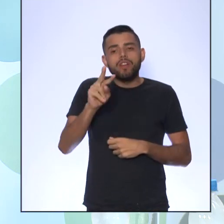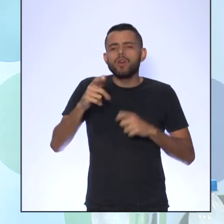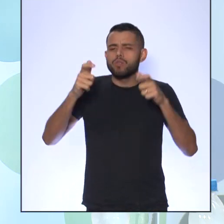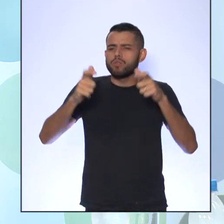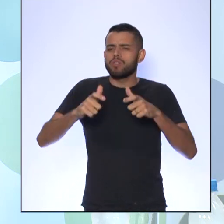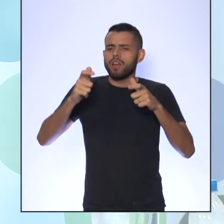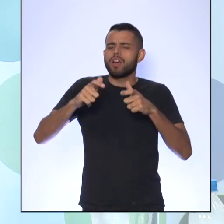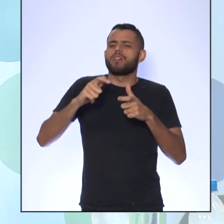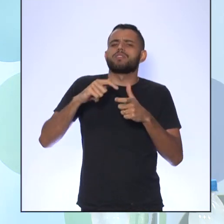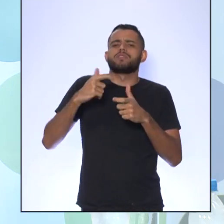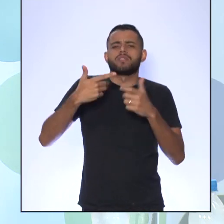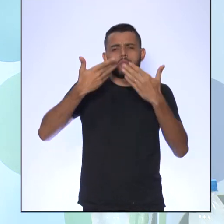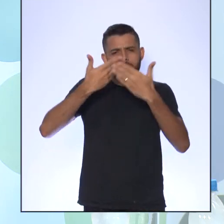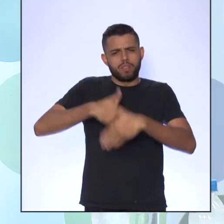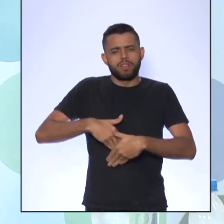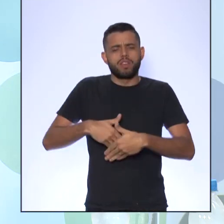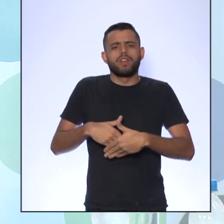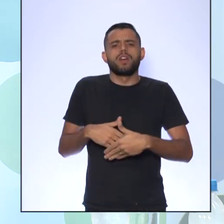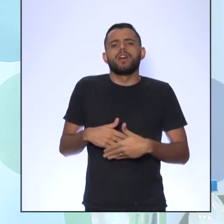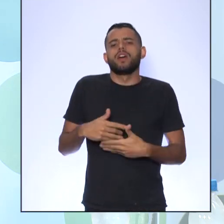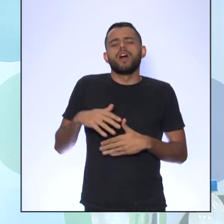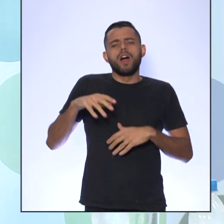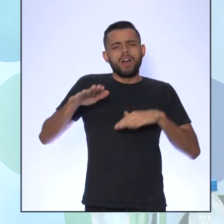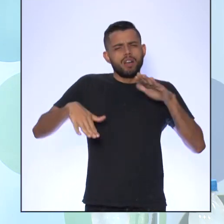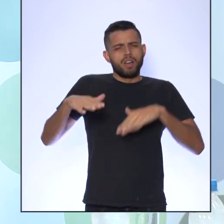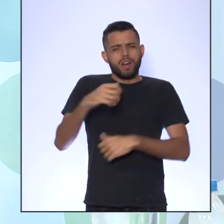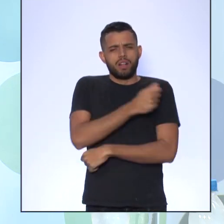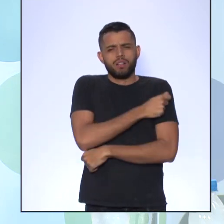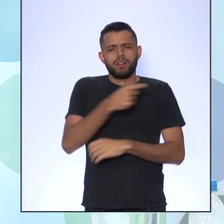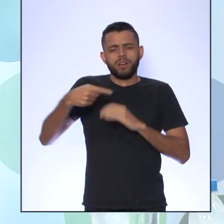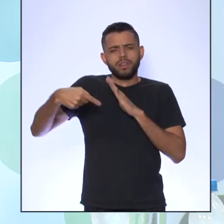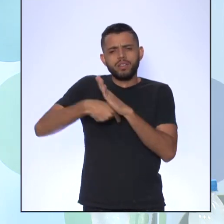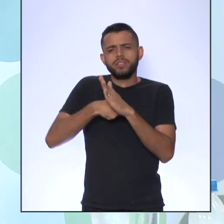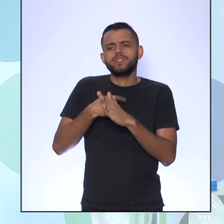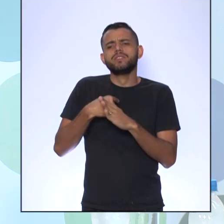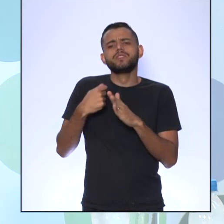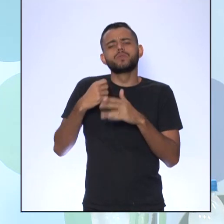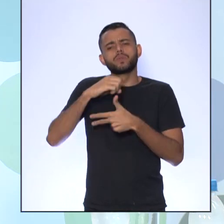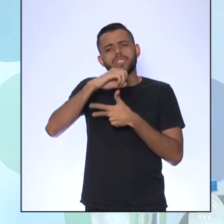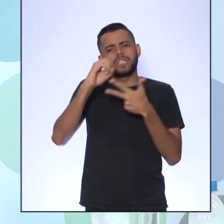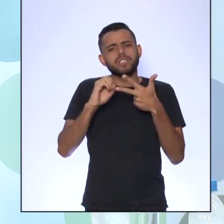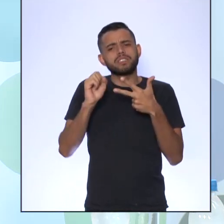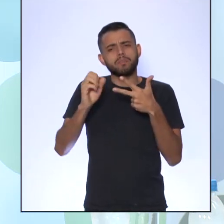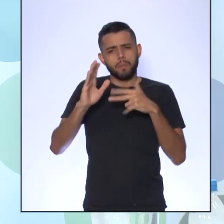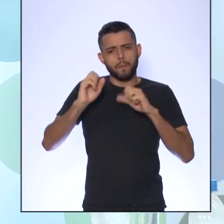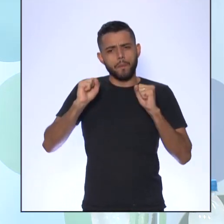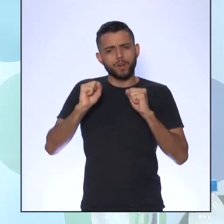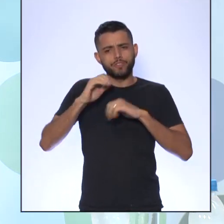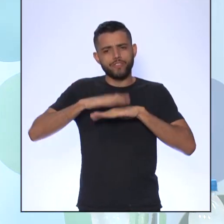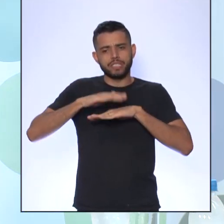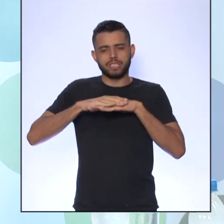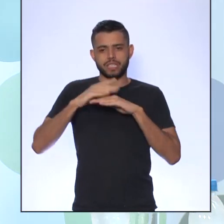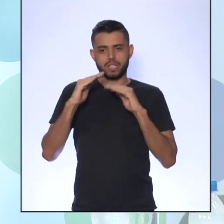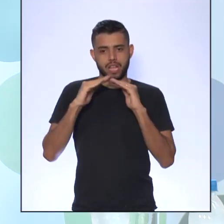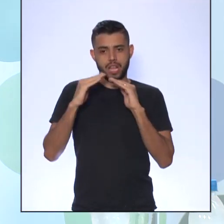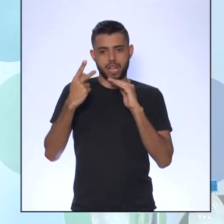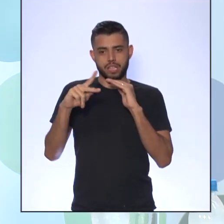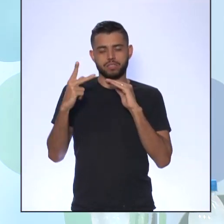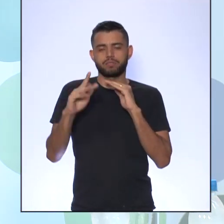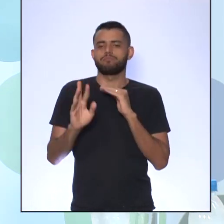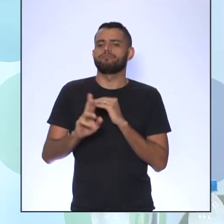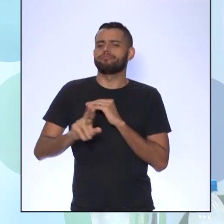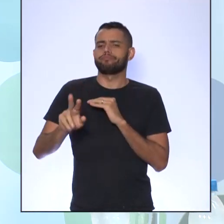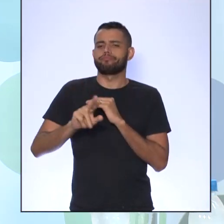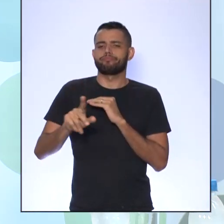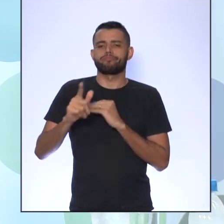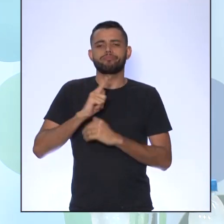aplicação. Muitos alunos me perguntaram se o Enem Digital você faria na sua própria casa. Eu falei, não, porque teríamos